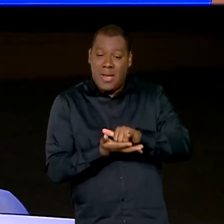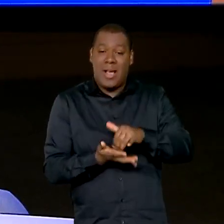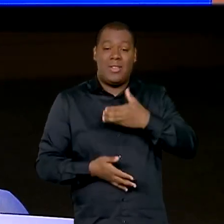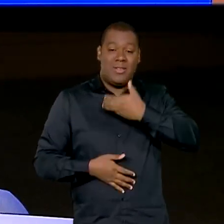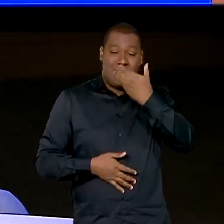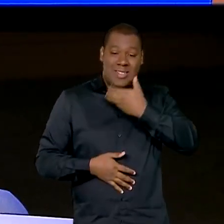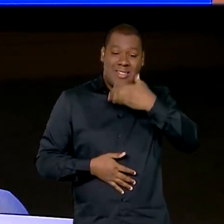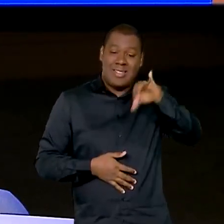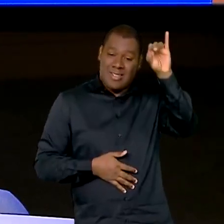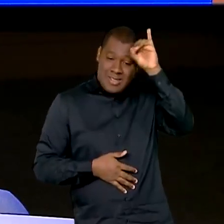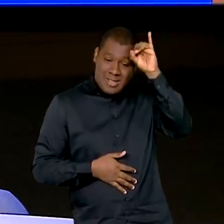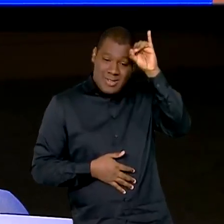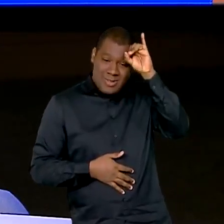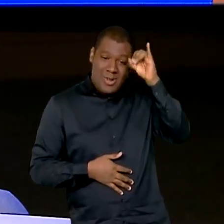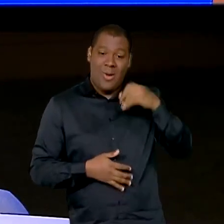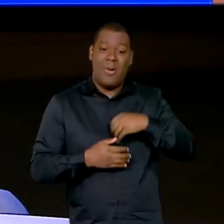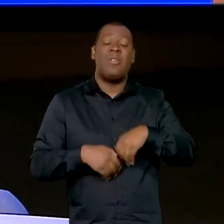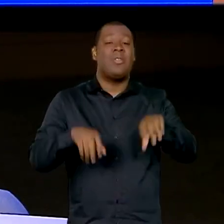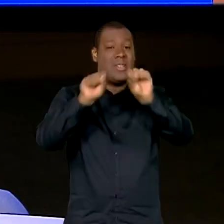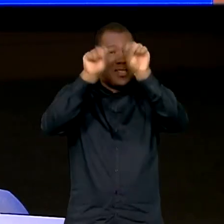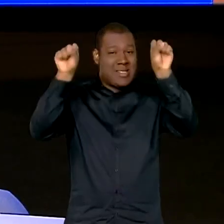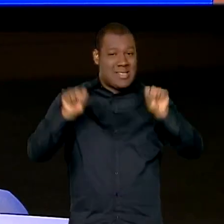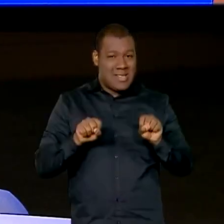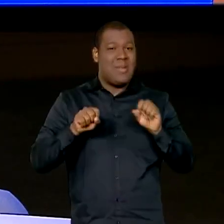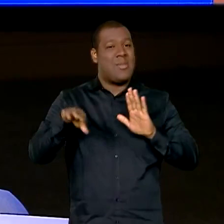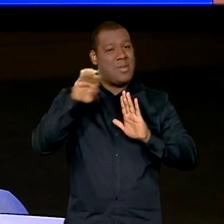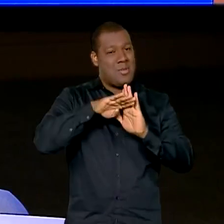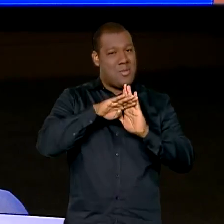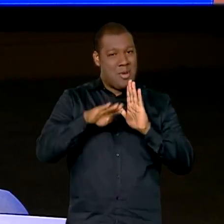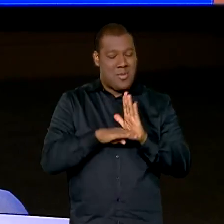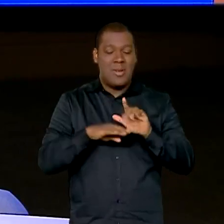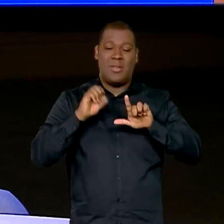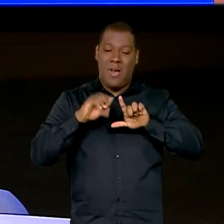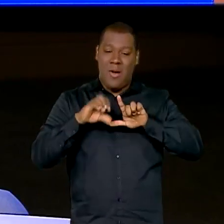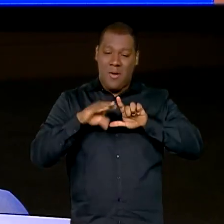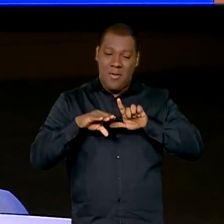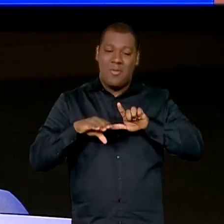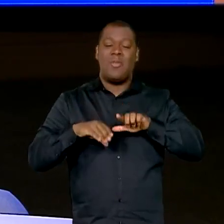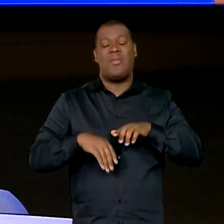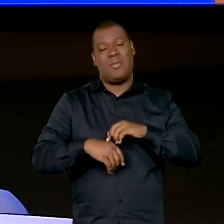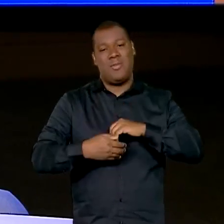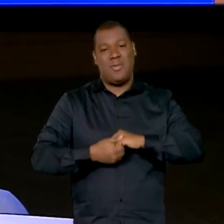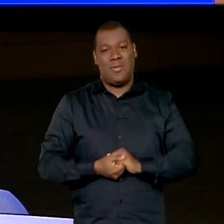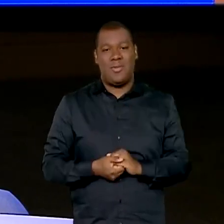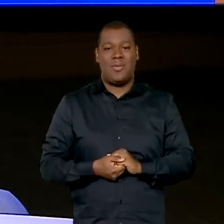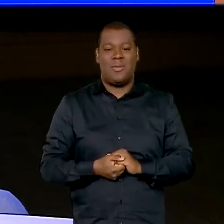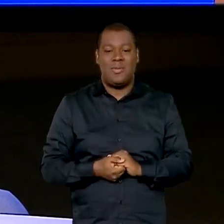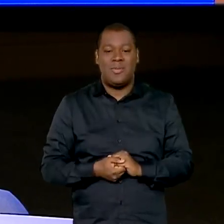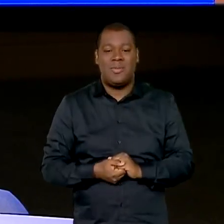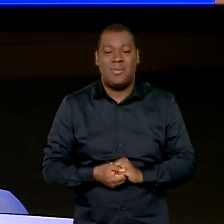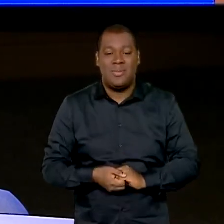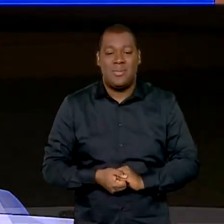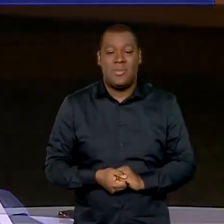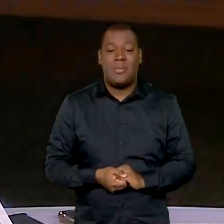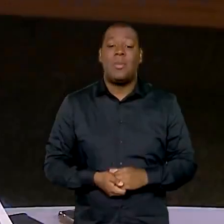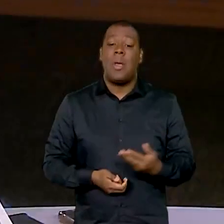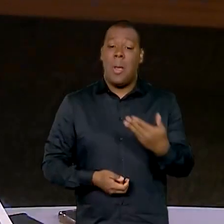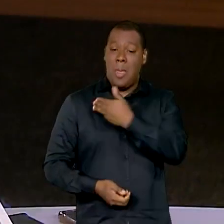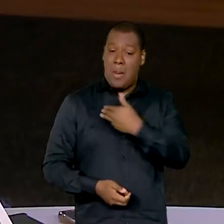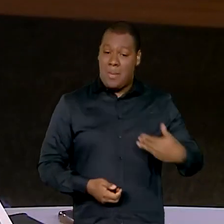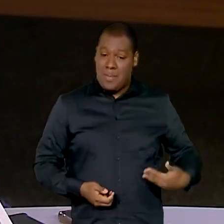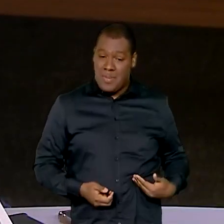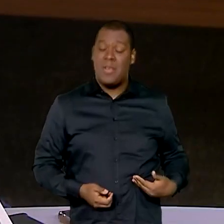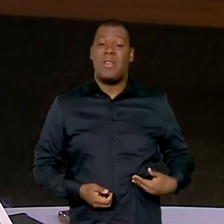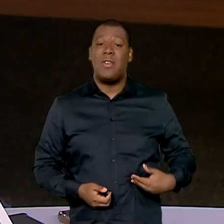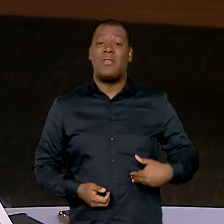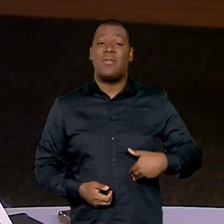Android ou iOS a nossa programação ao vivo. O nosso convidado de hoje é o ministro-chefe da Casa